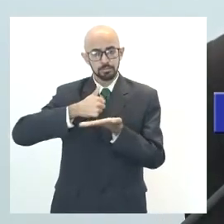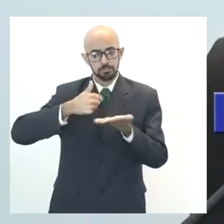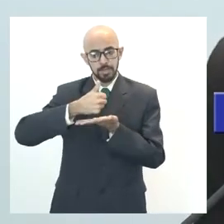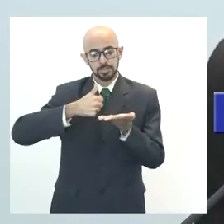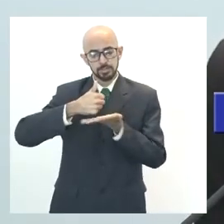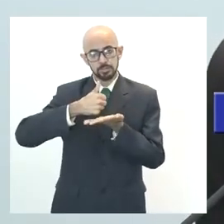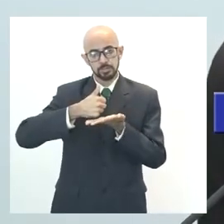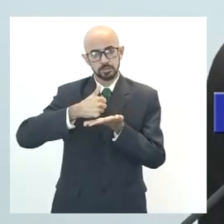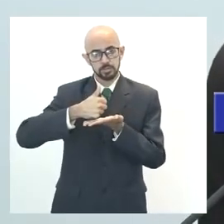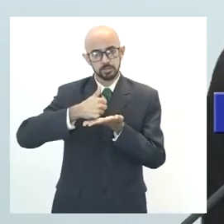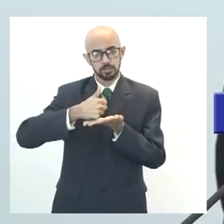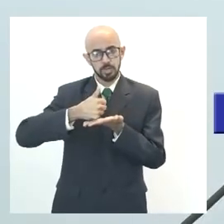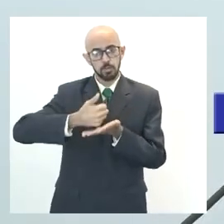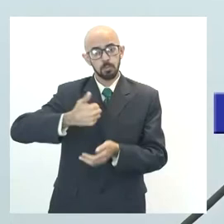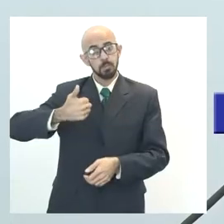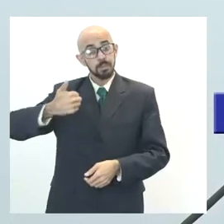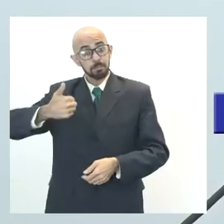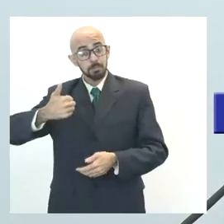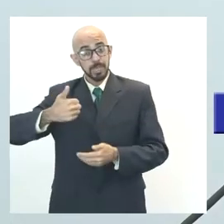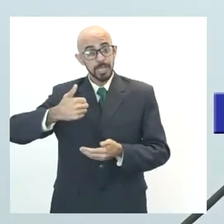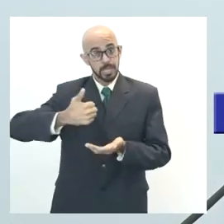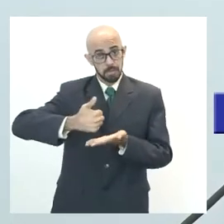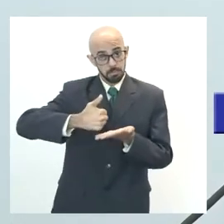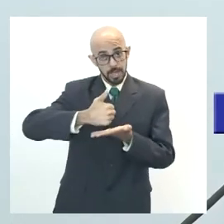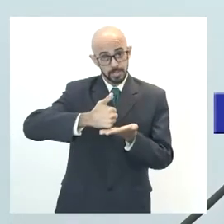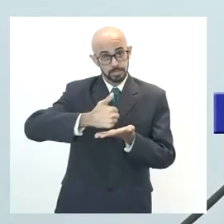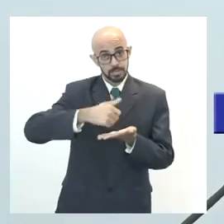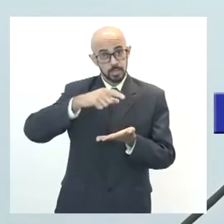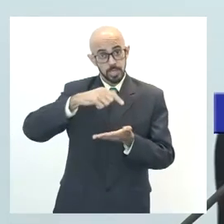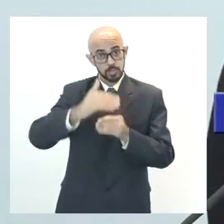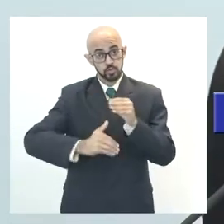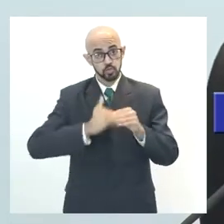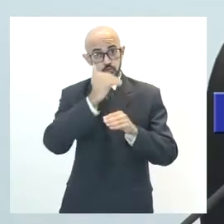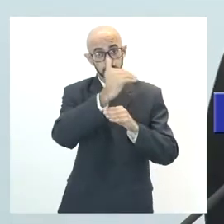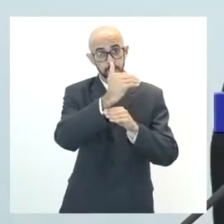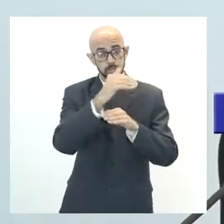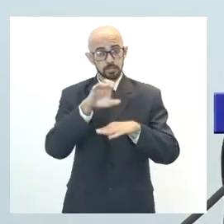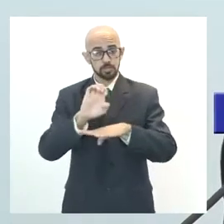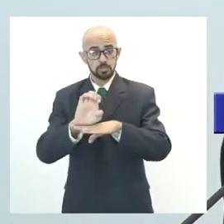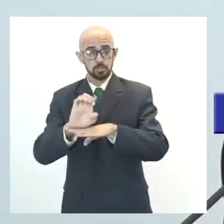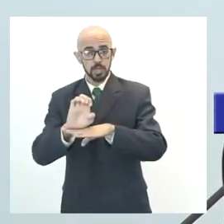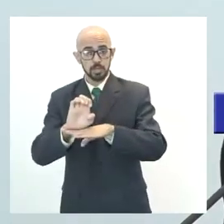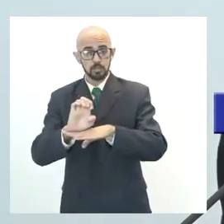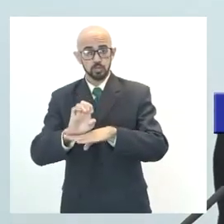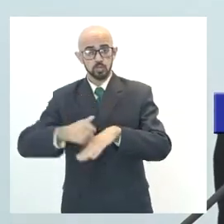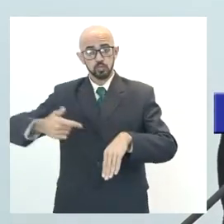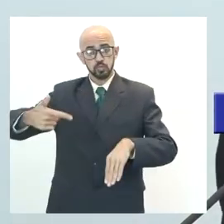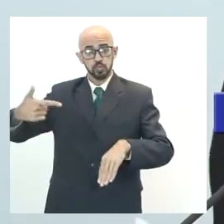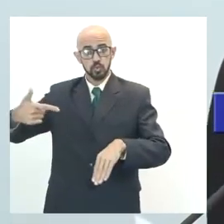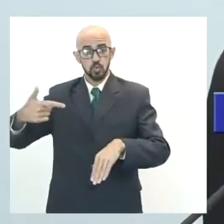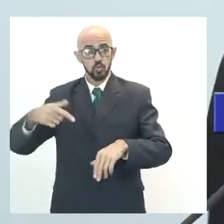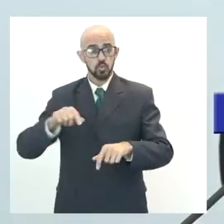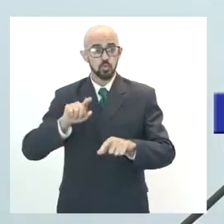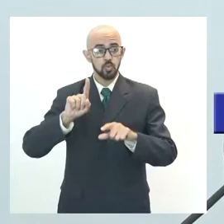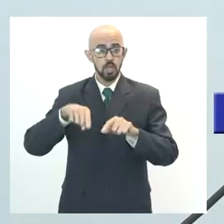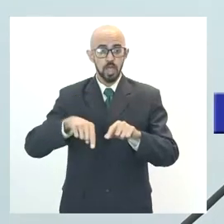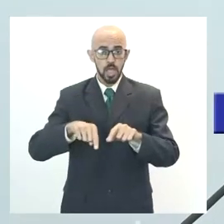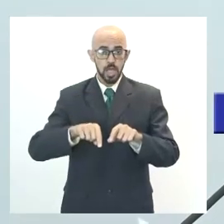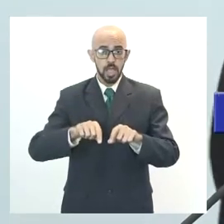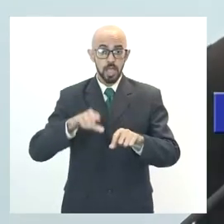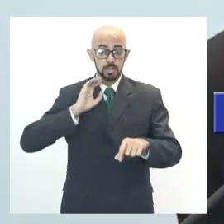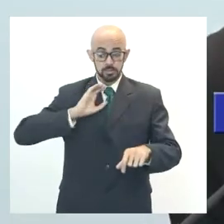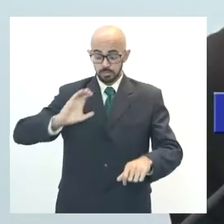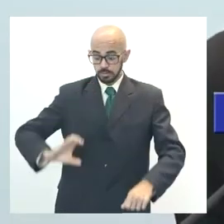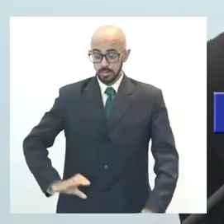o primeiro princípio fundamental é a soberania o segundo princípio fundamental é a